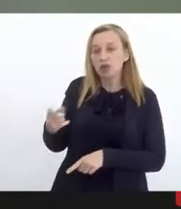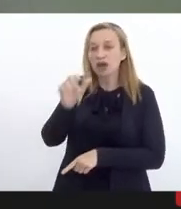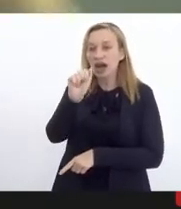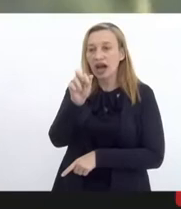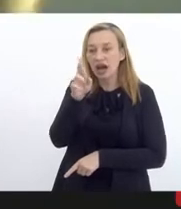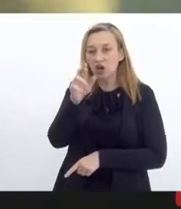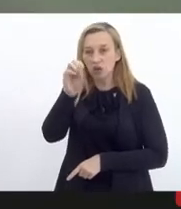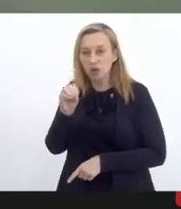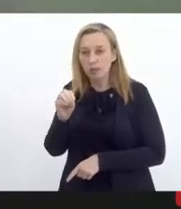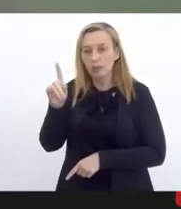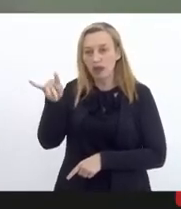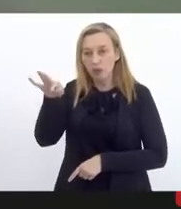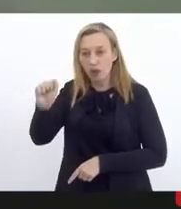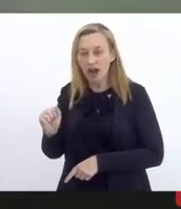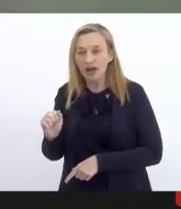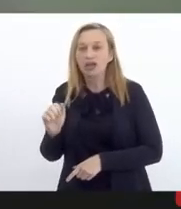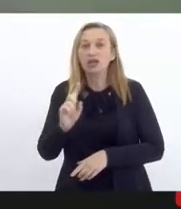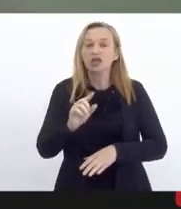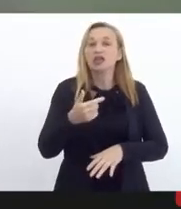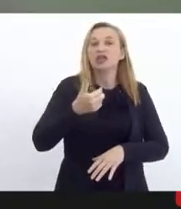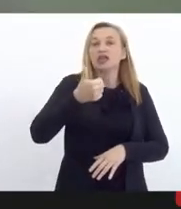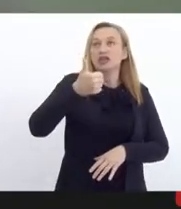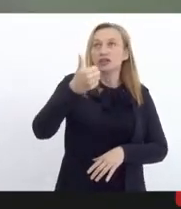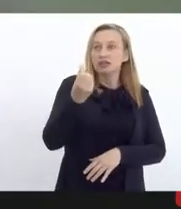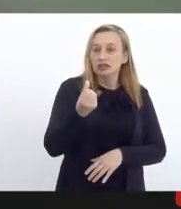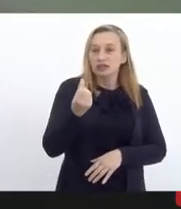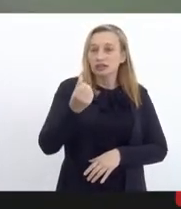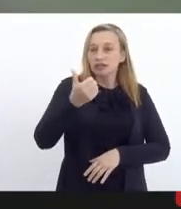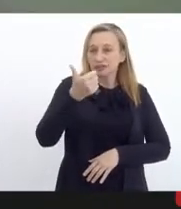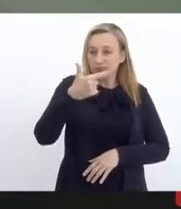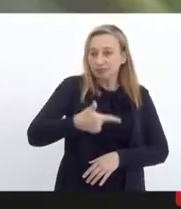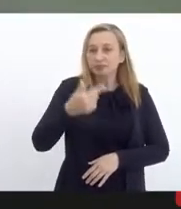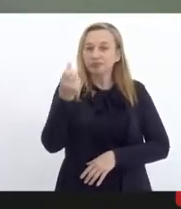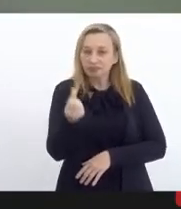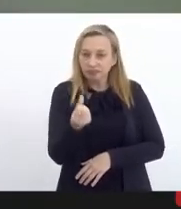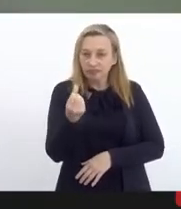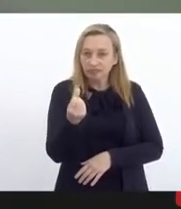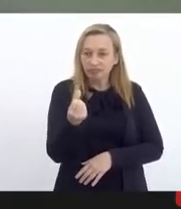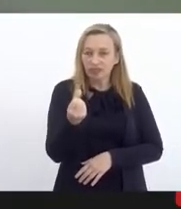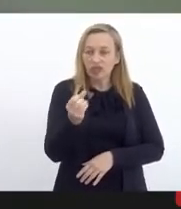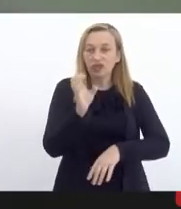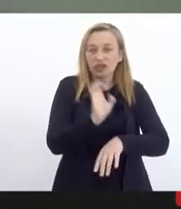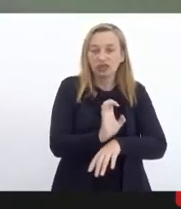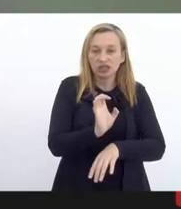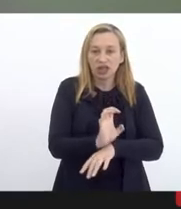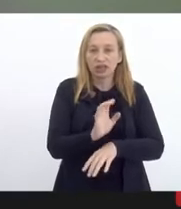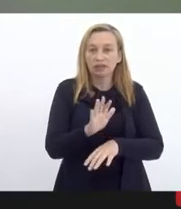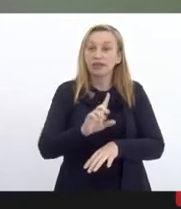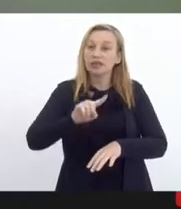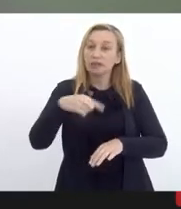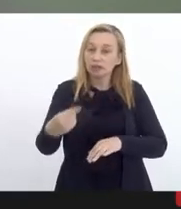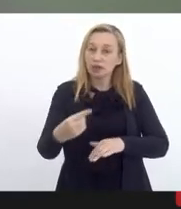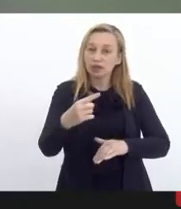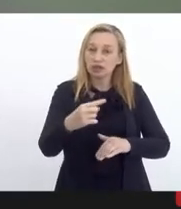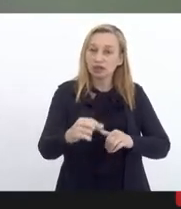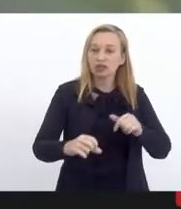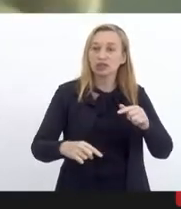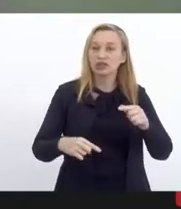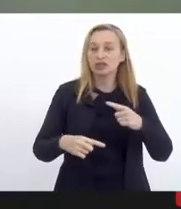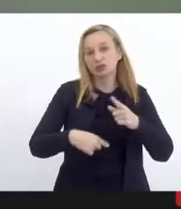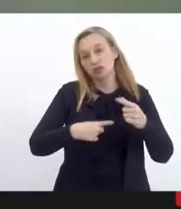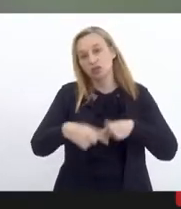do 26º estado produtor de alimentos do Brasil para o maior estado produtor de tecnologias para o